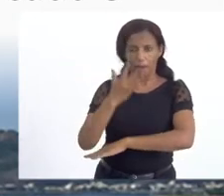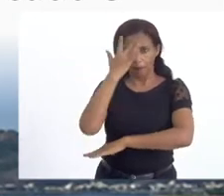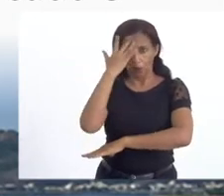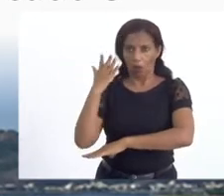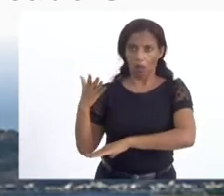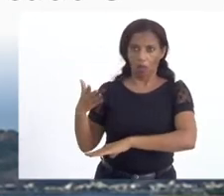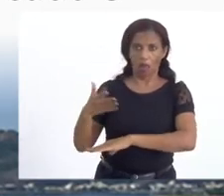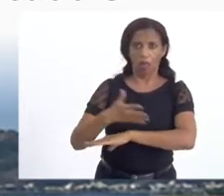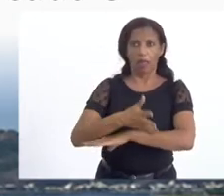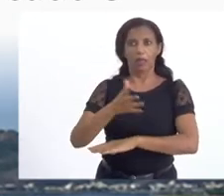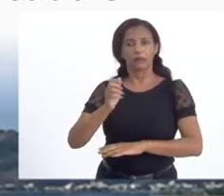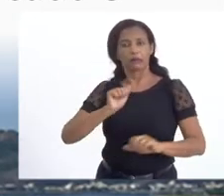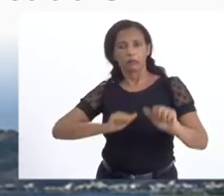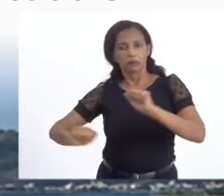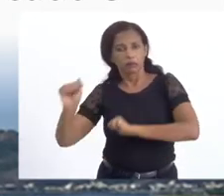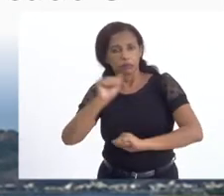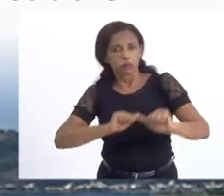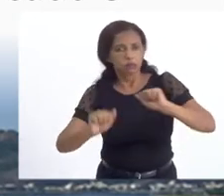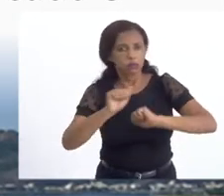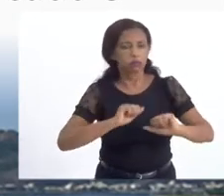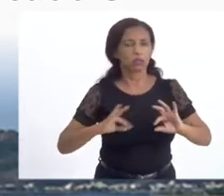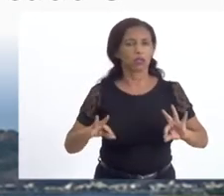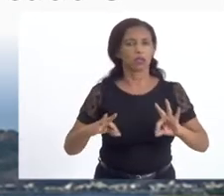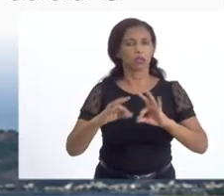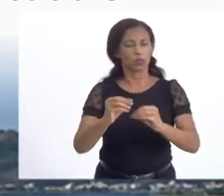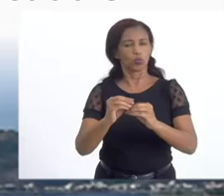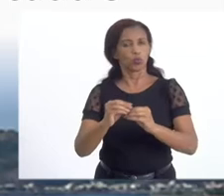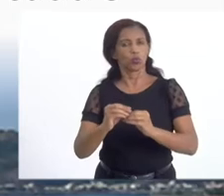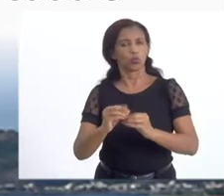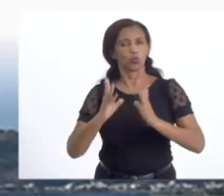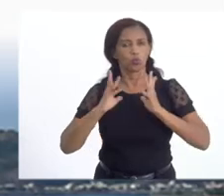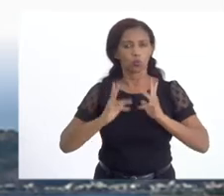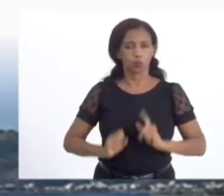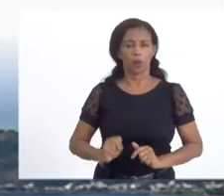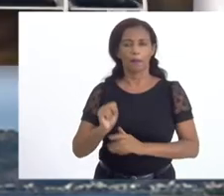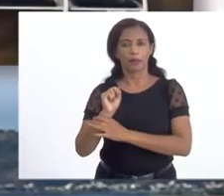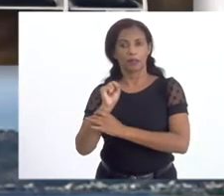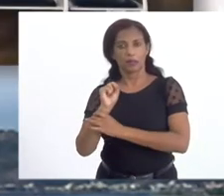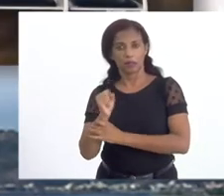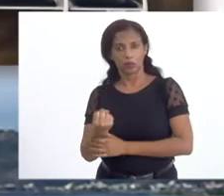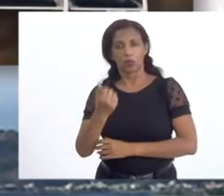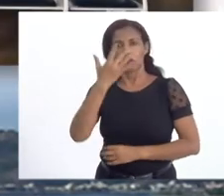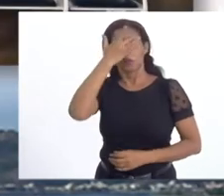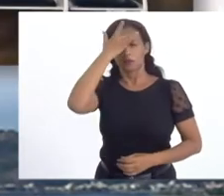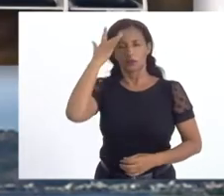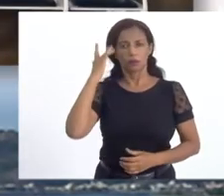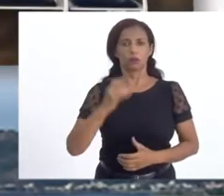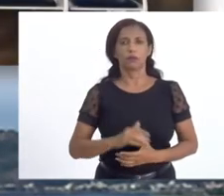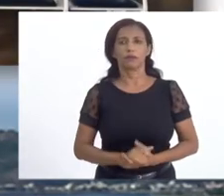limpeza faz essa higienização, né, para dar aquela segurança que o passageiro precisa.